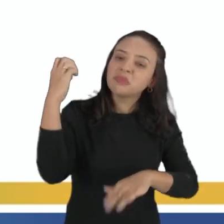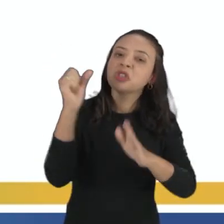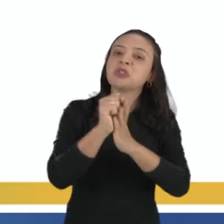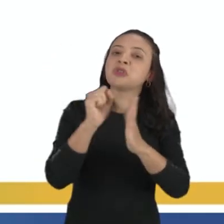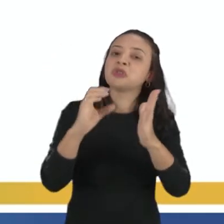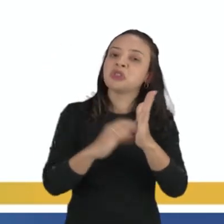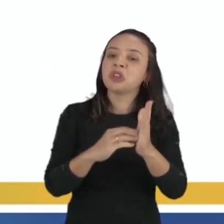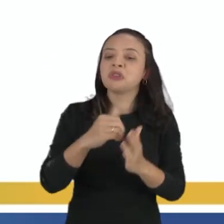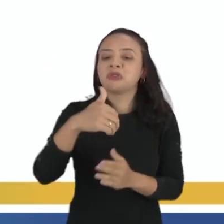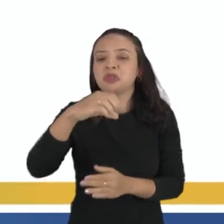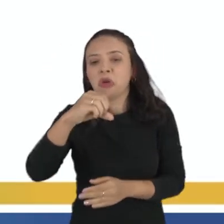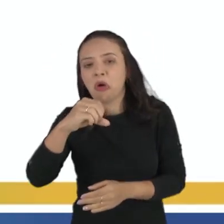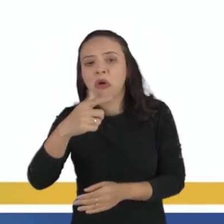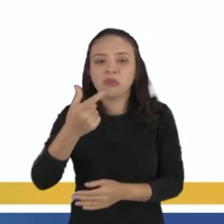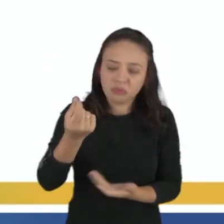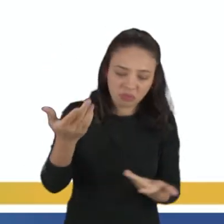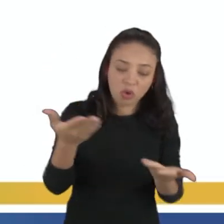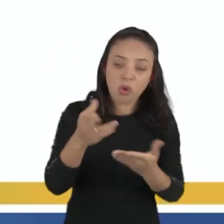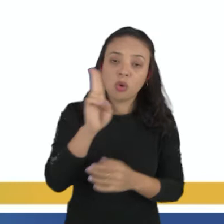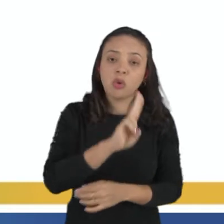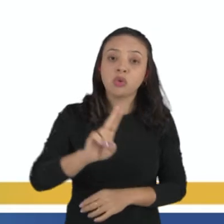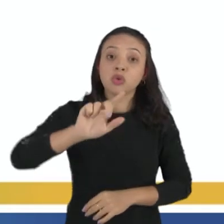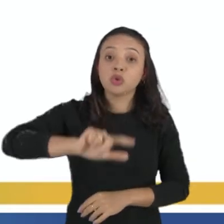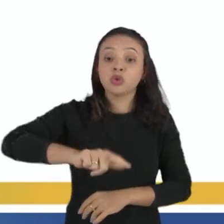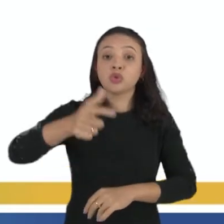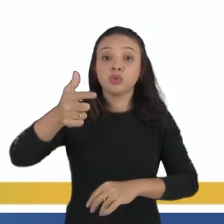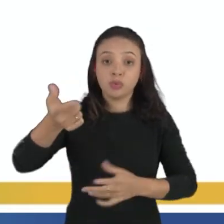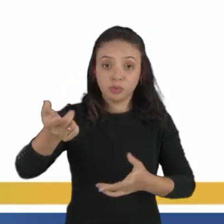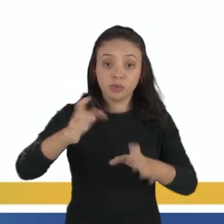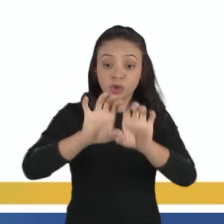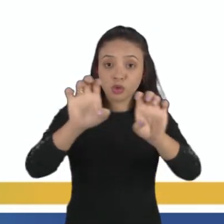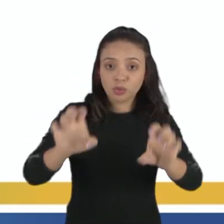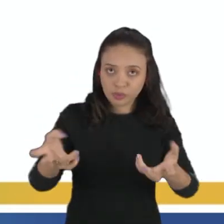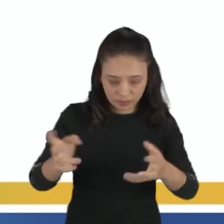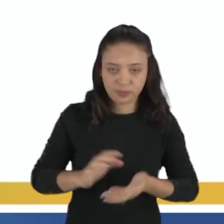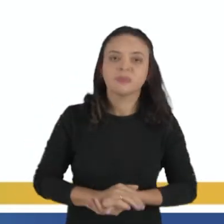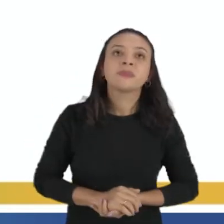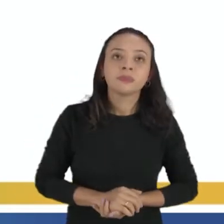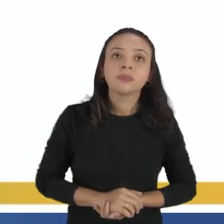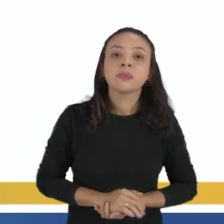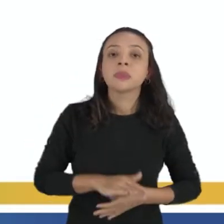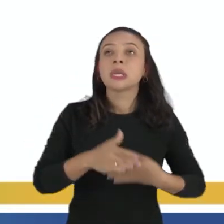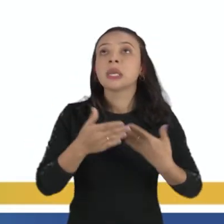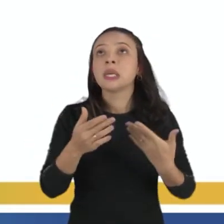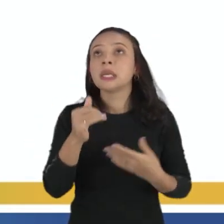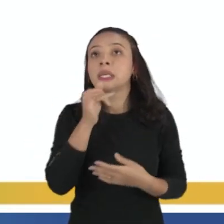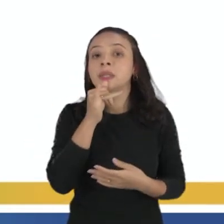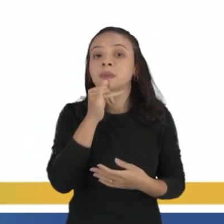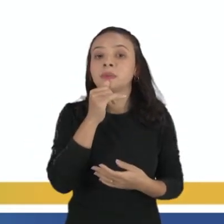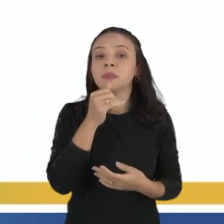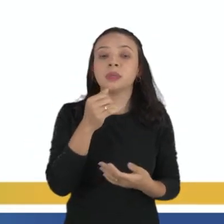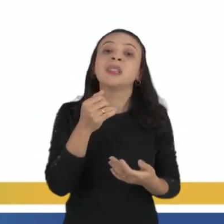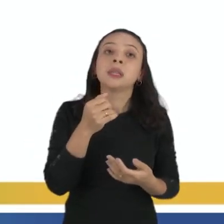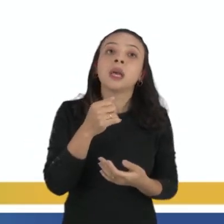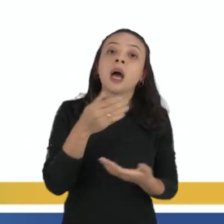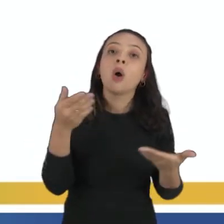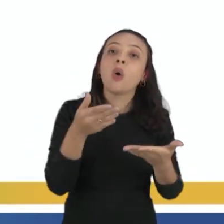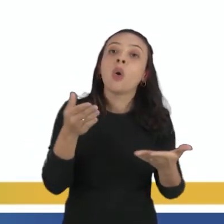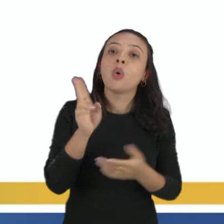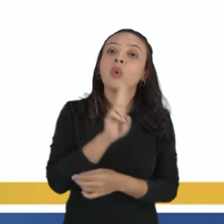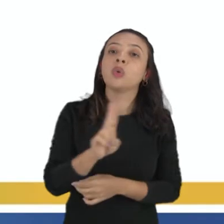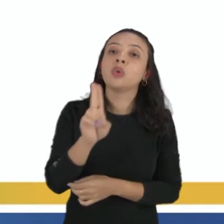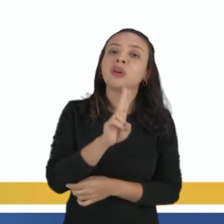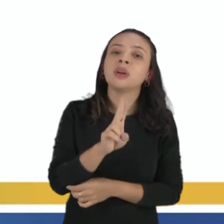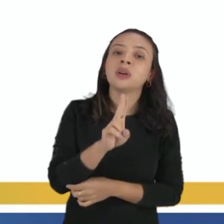XIX, XX. Hoje utilizamos de outra maneira. No lugar de escrever bebera, no